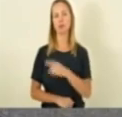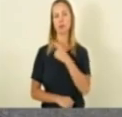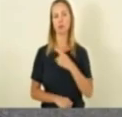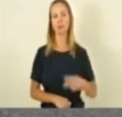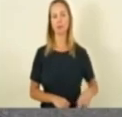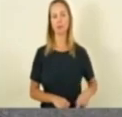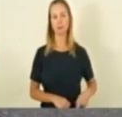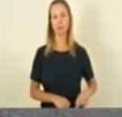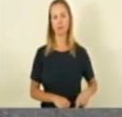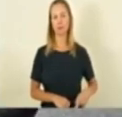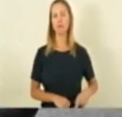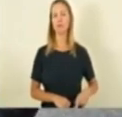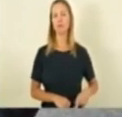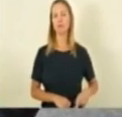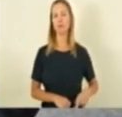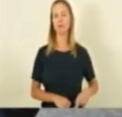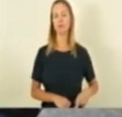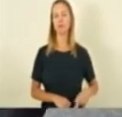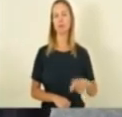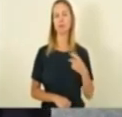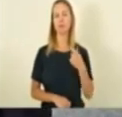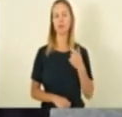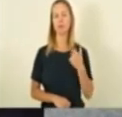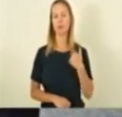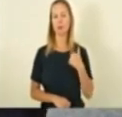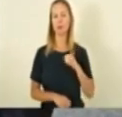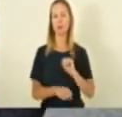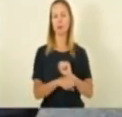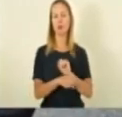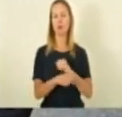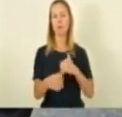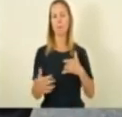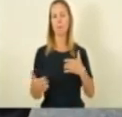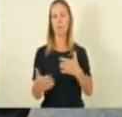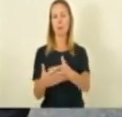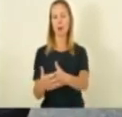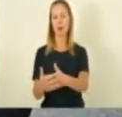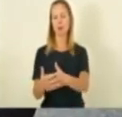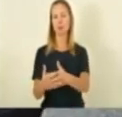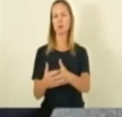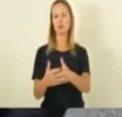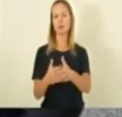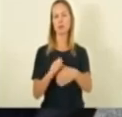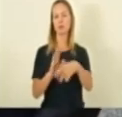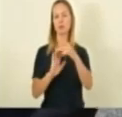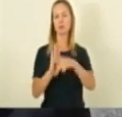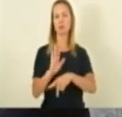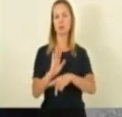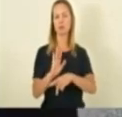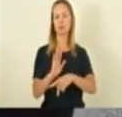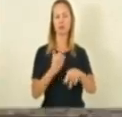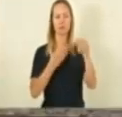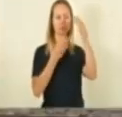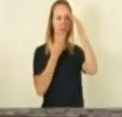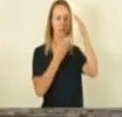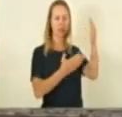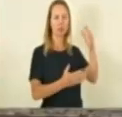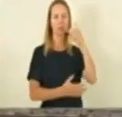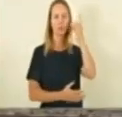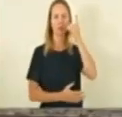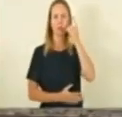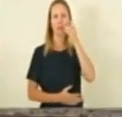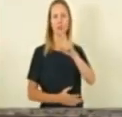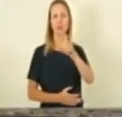Presidente, eu vou prevalecer do prazo da referida matéria. Okay? Obrigado, deputado Xambinho.